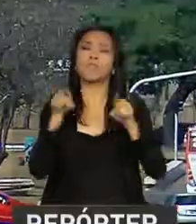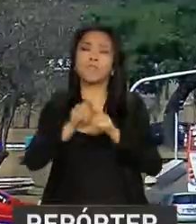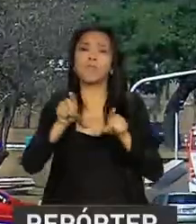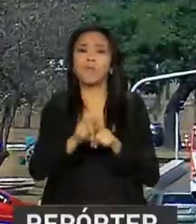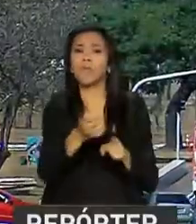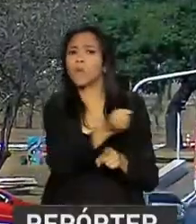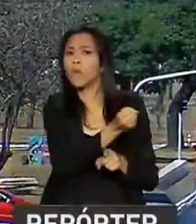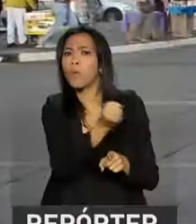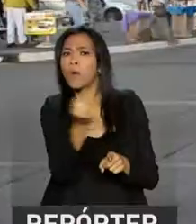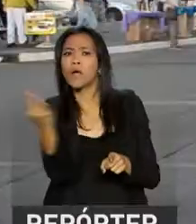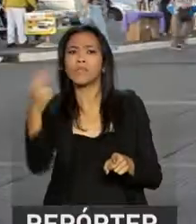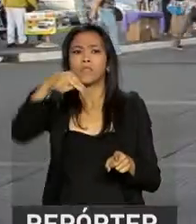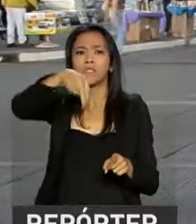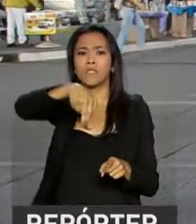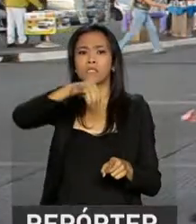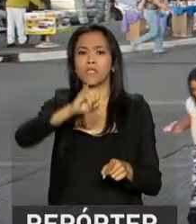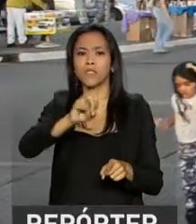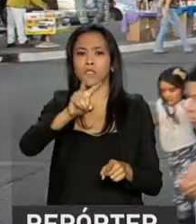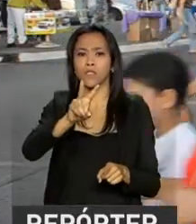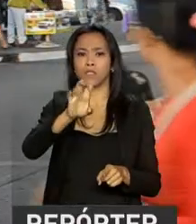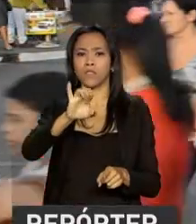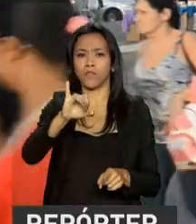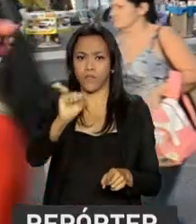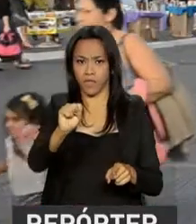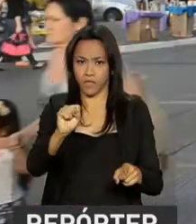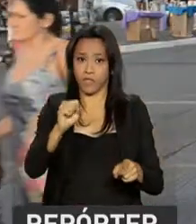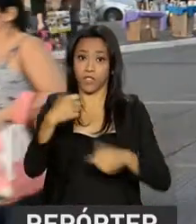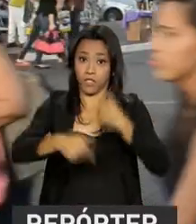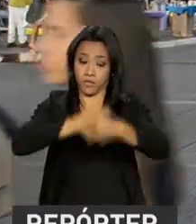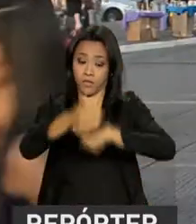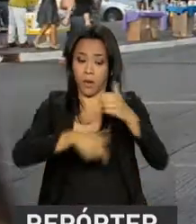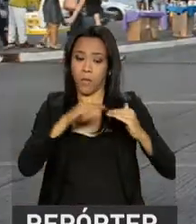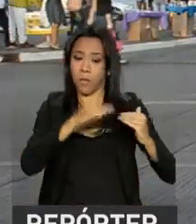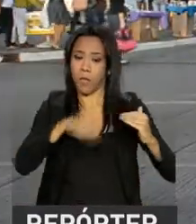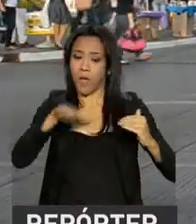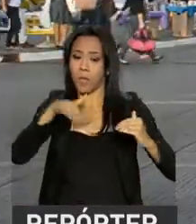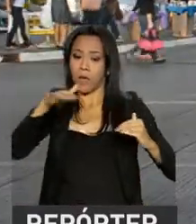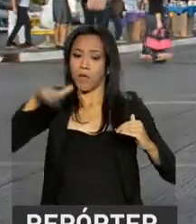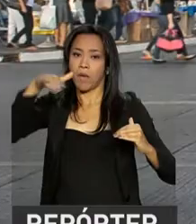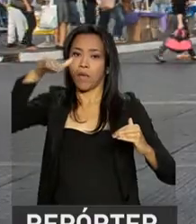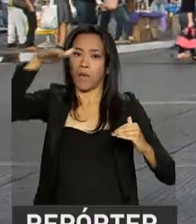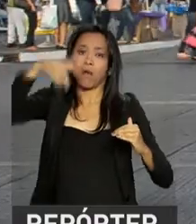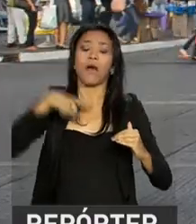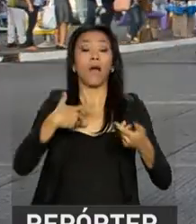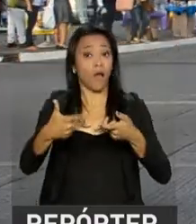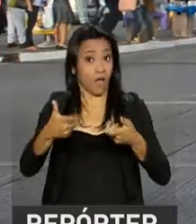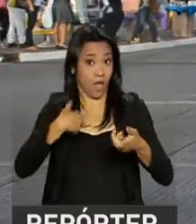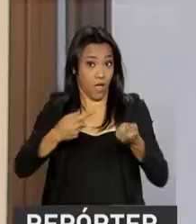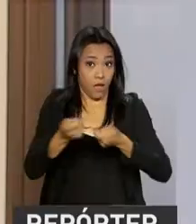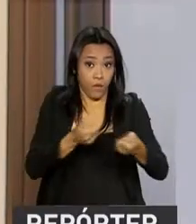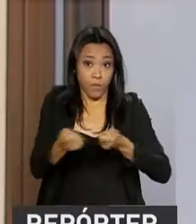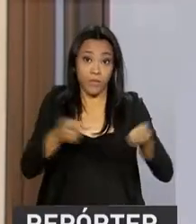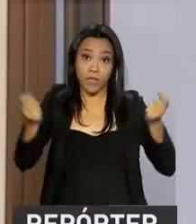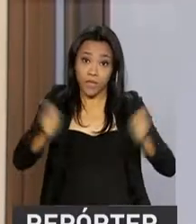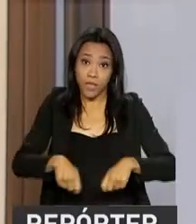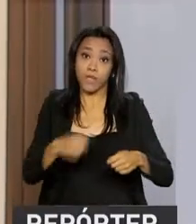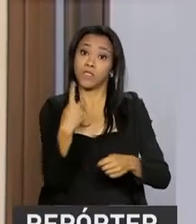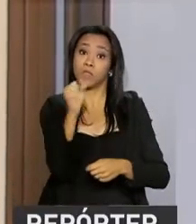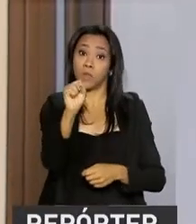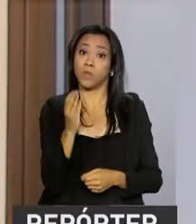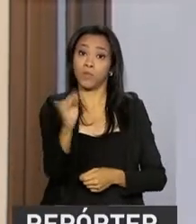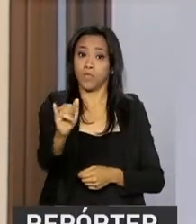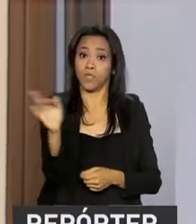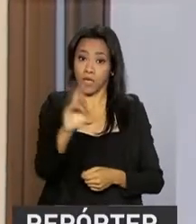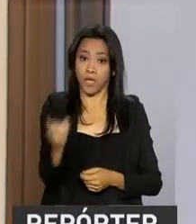níveis de progressão a economia pode chegar a 18 bilhões de reais nos próximos cinco anos este economista